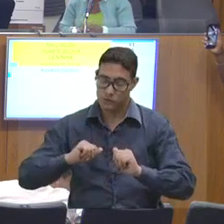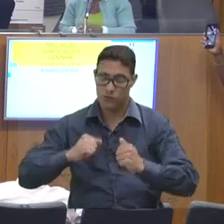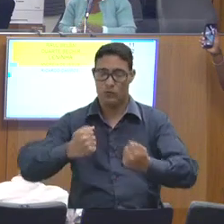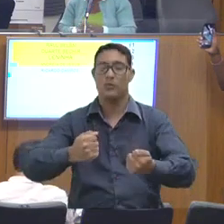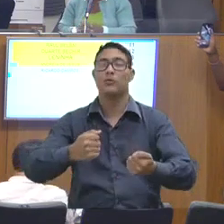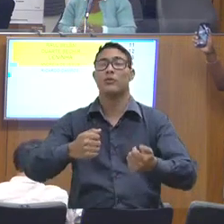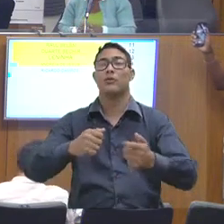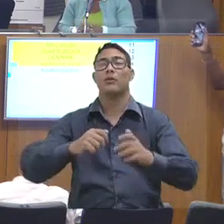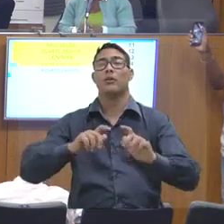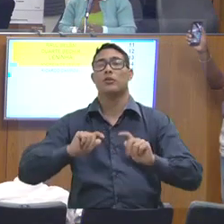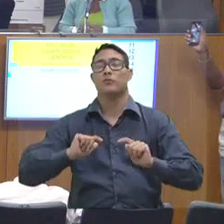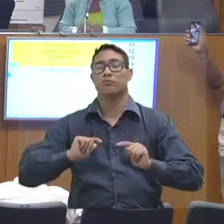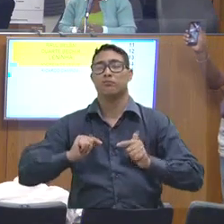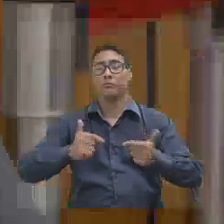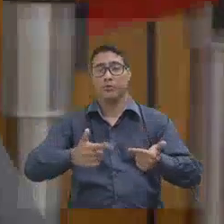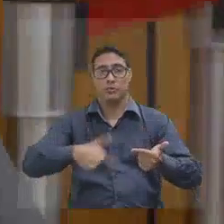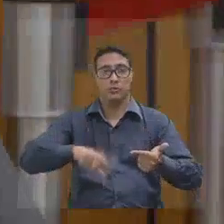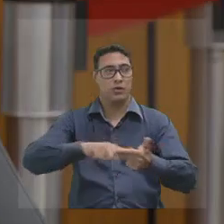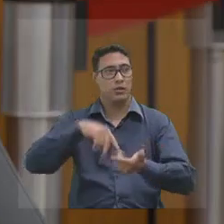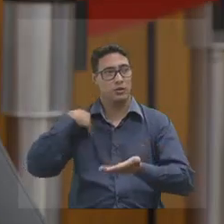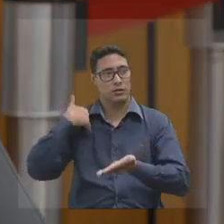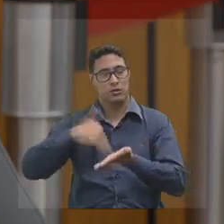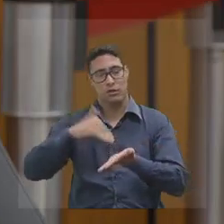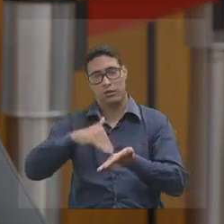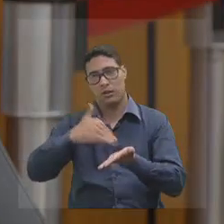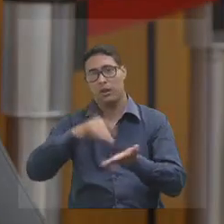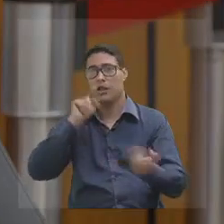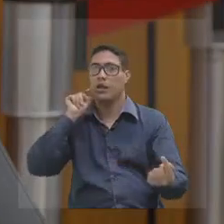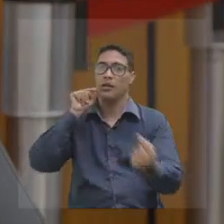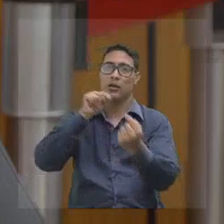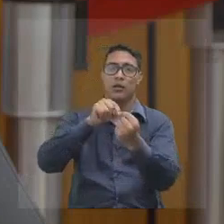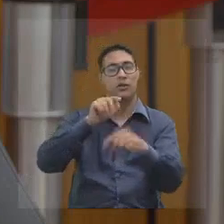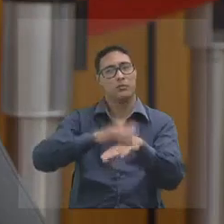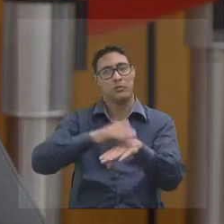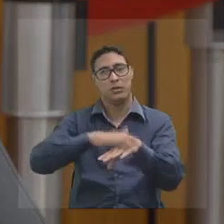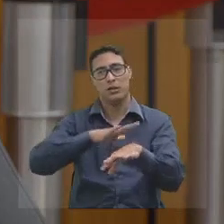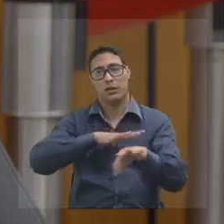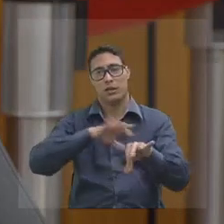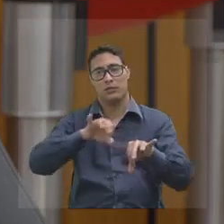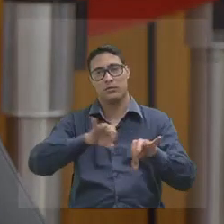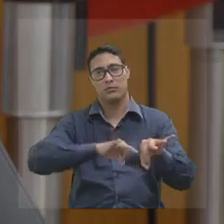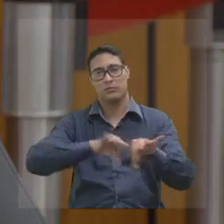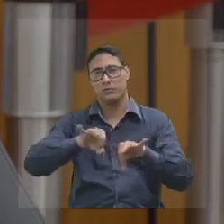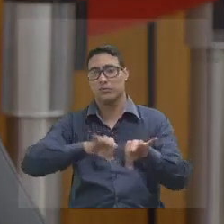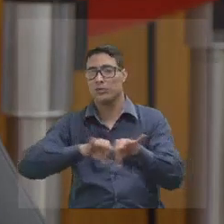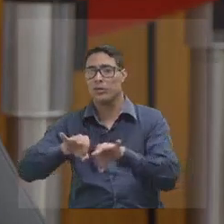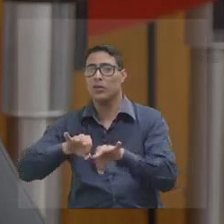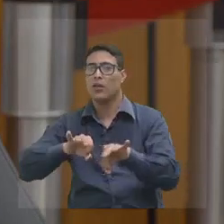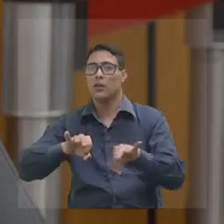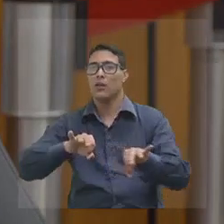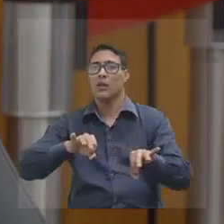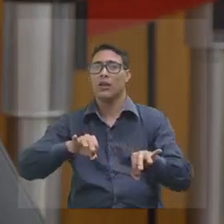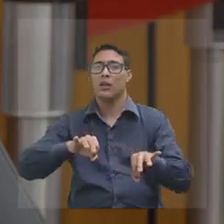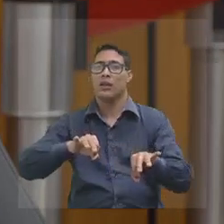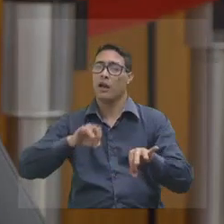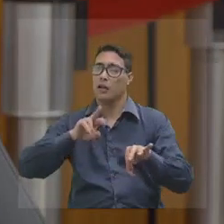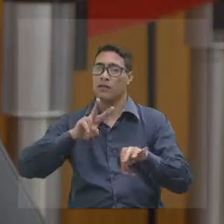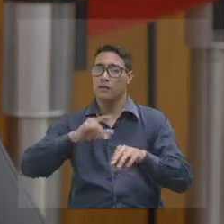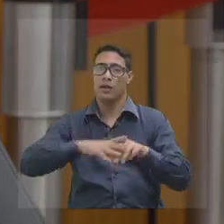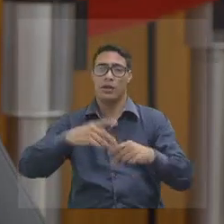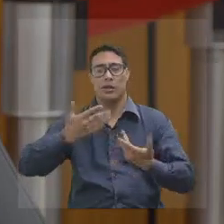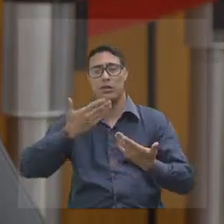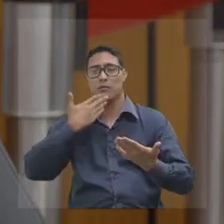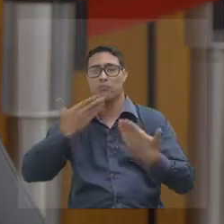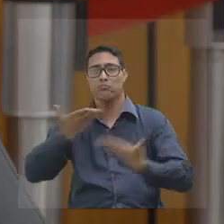em aplicar a convenção 69 ela parte mesmo desde diálogo do entendimento